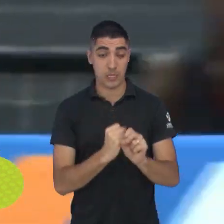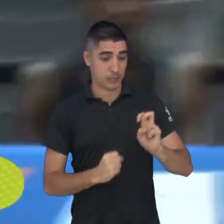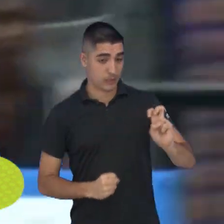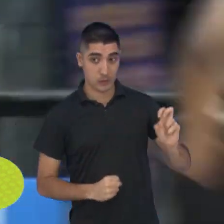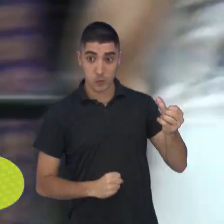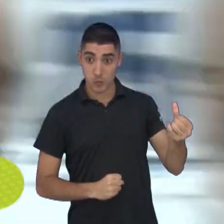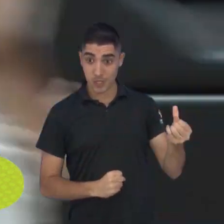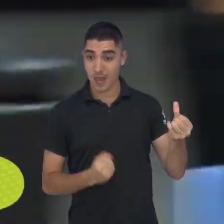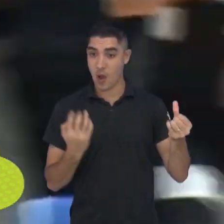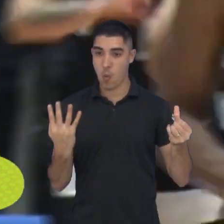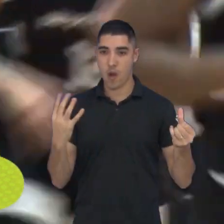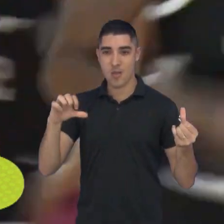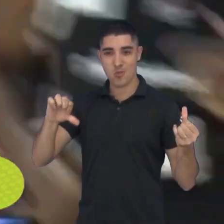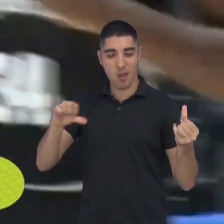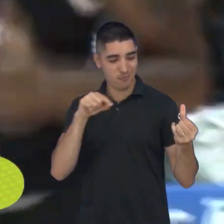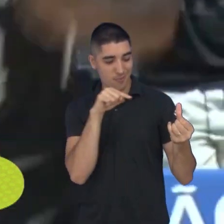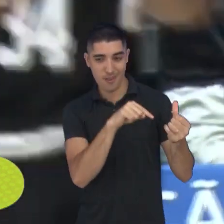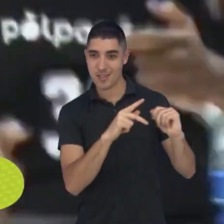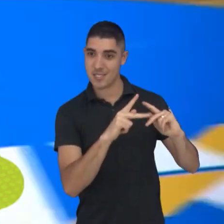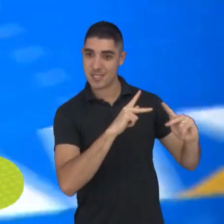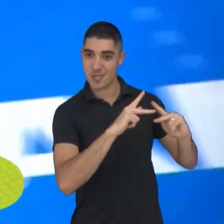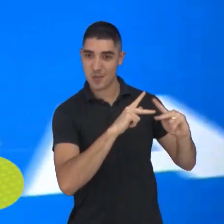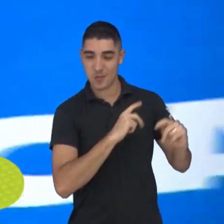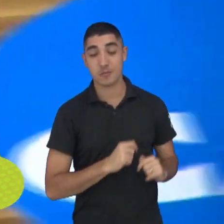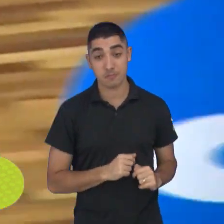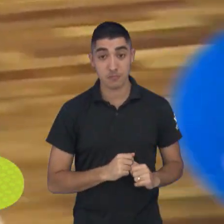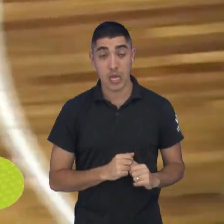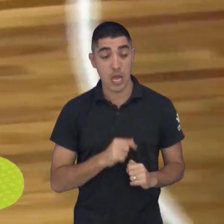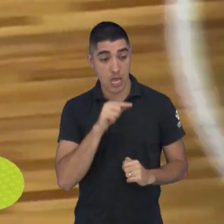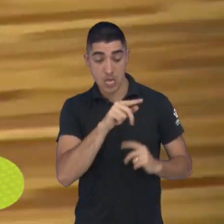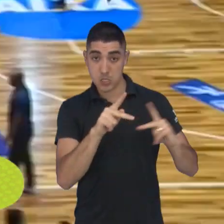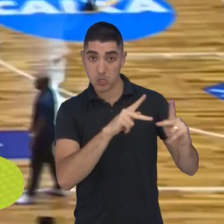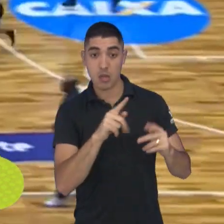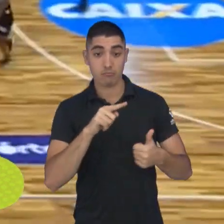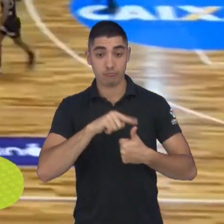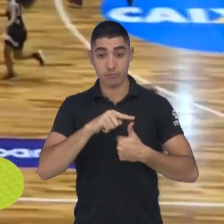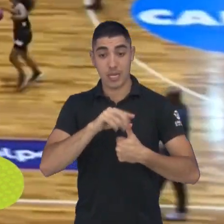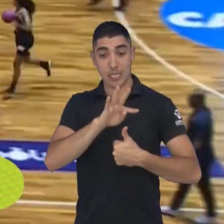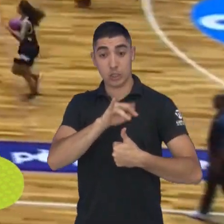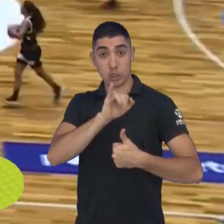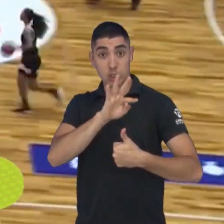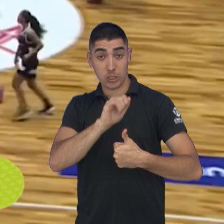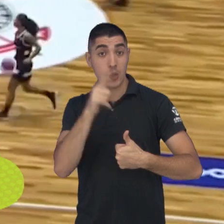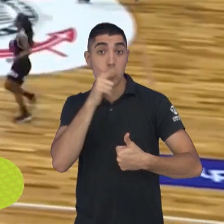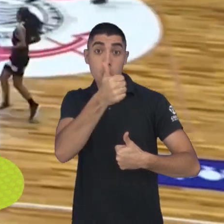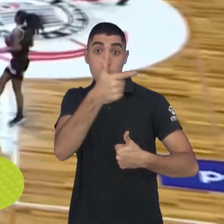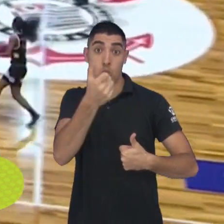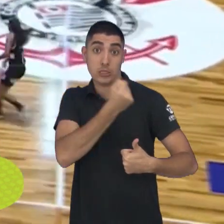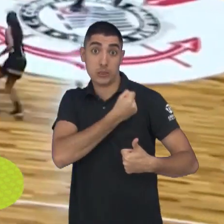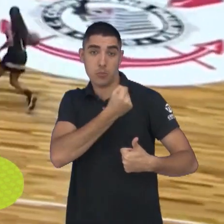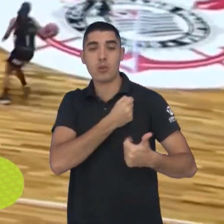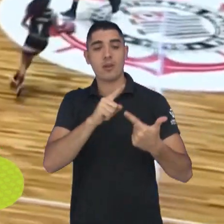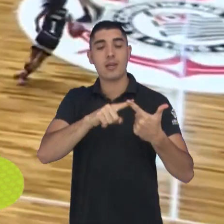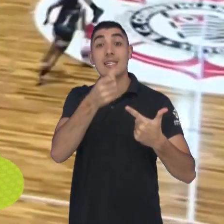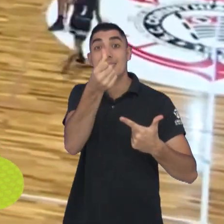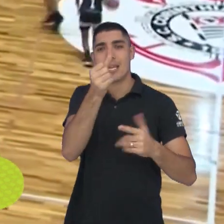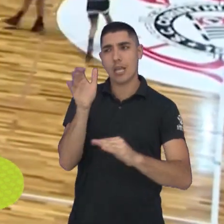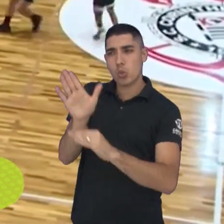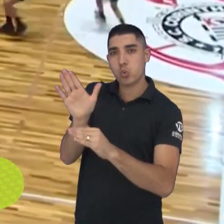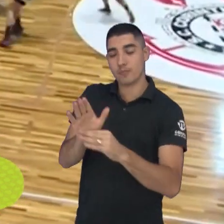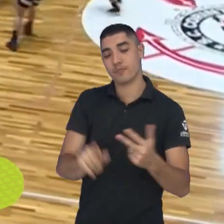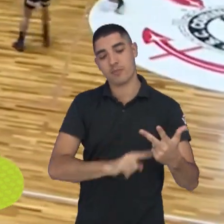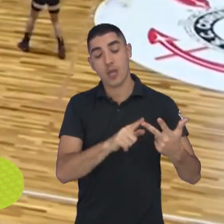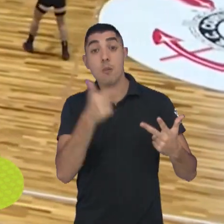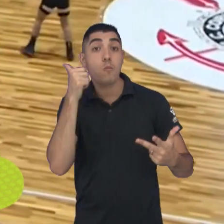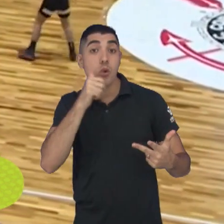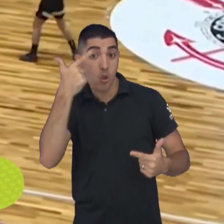56-49. Para o São José. Os destaques do São José foram a armadora Tita Santos, com 12 pontos e 6 assistências, e a pivô Lau